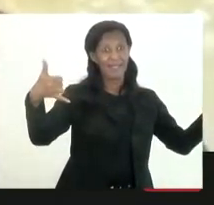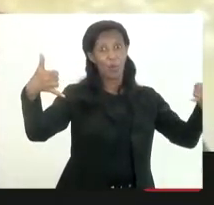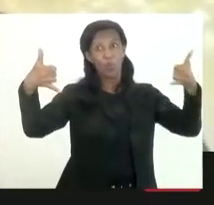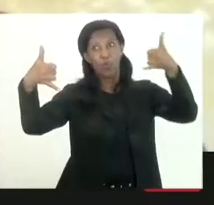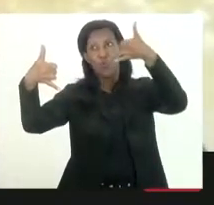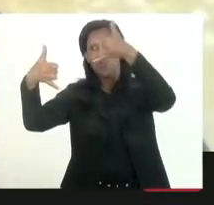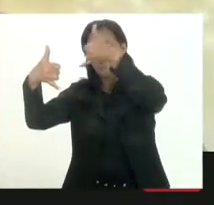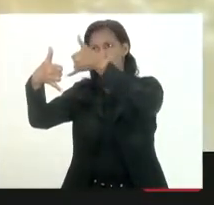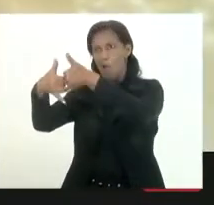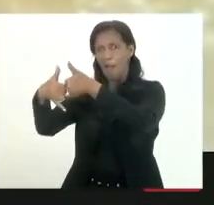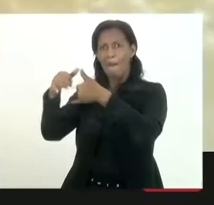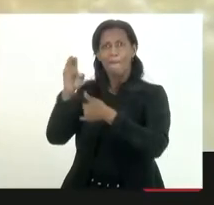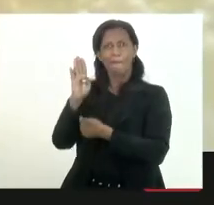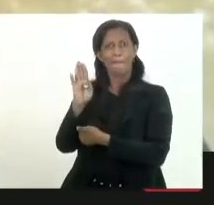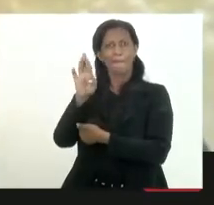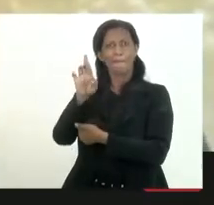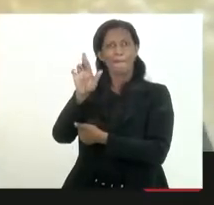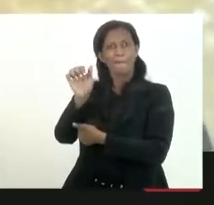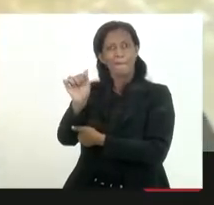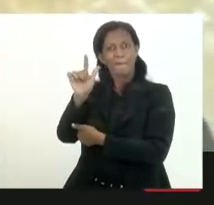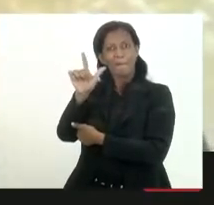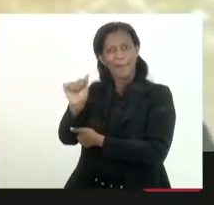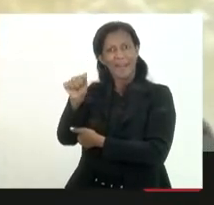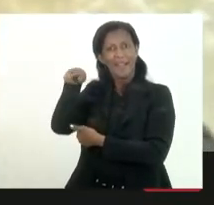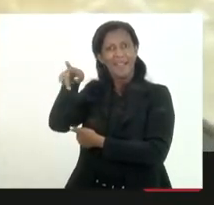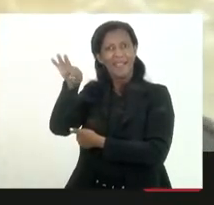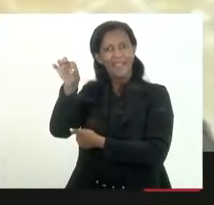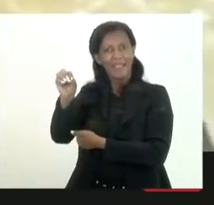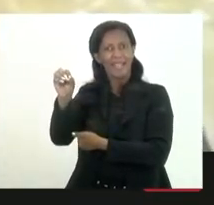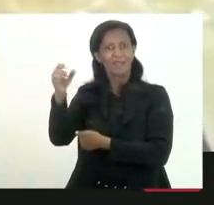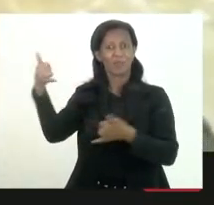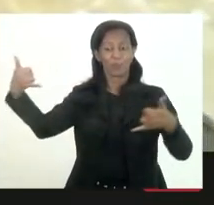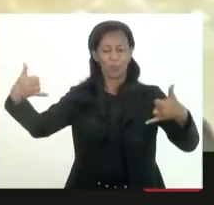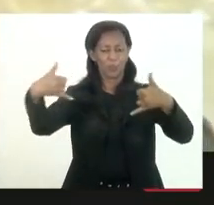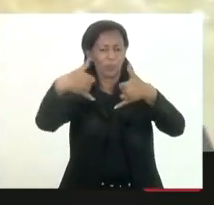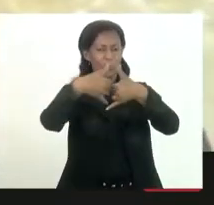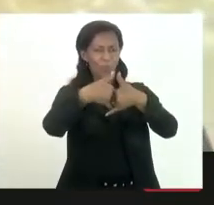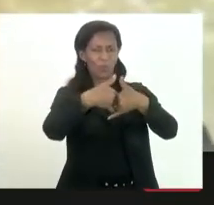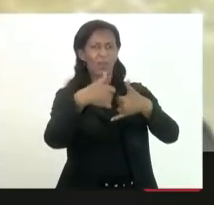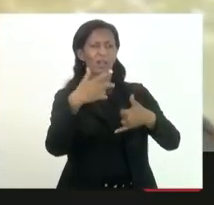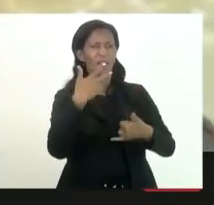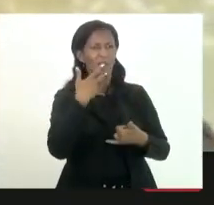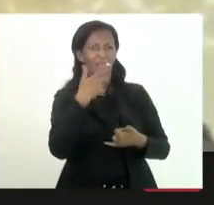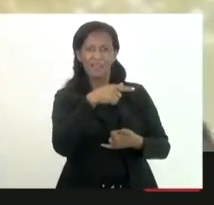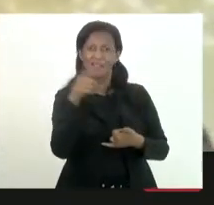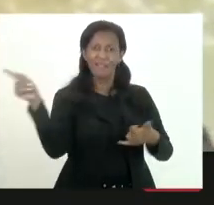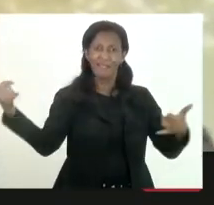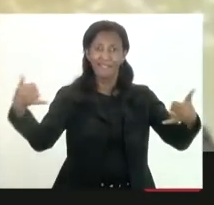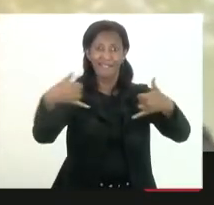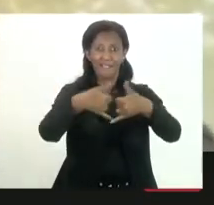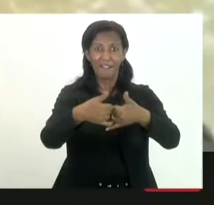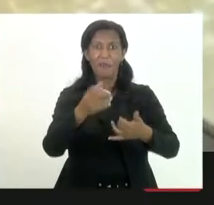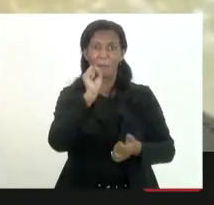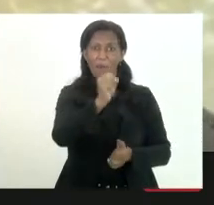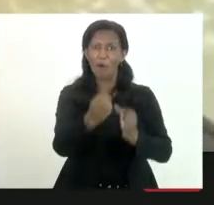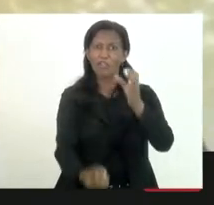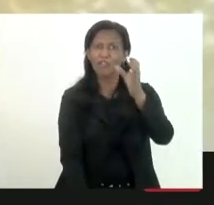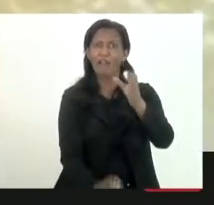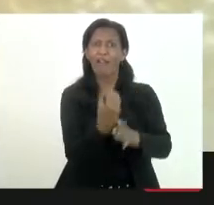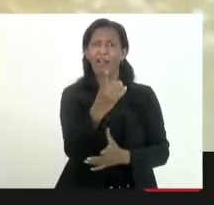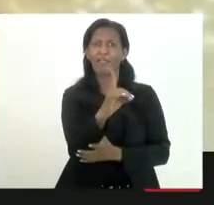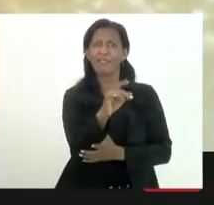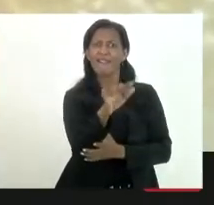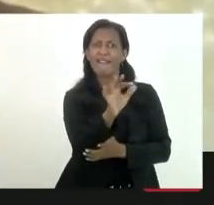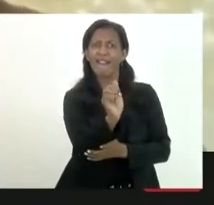Olha que incoerência. E o Braga Neto, na outra linha, fala, Richard, pode me implantar a DECRAD. E a DECRAD foi